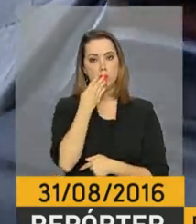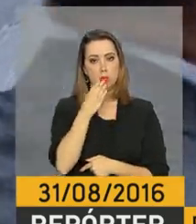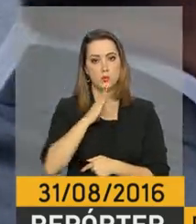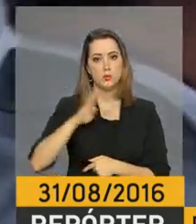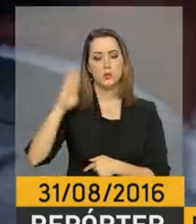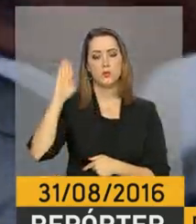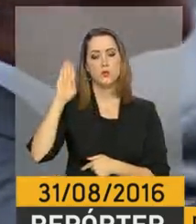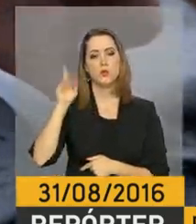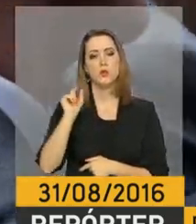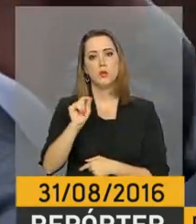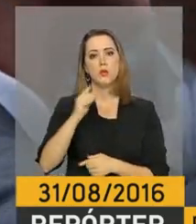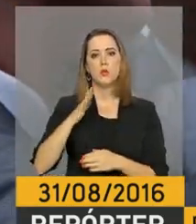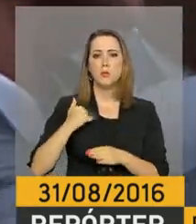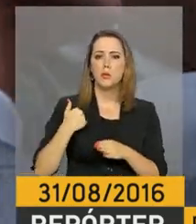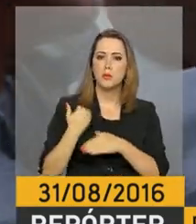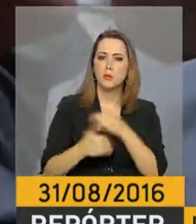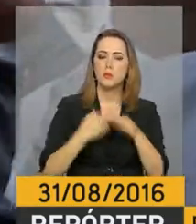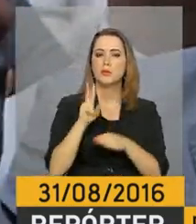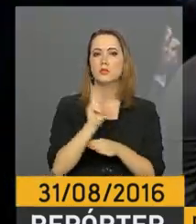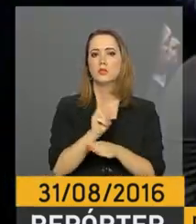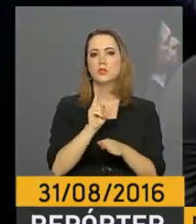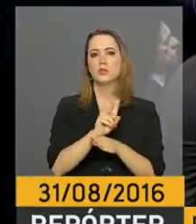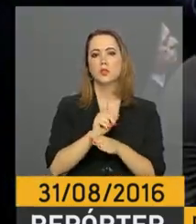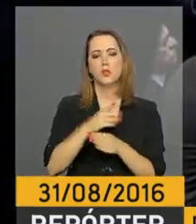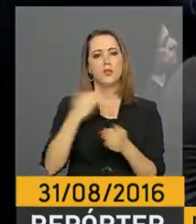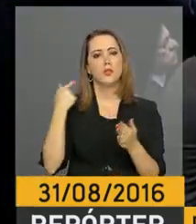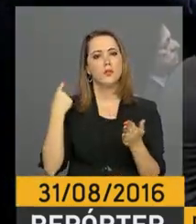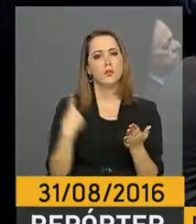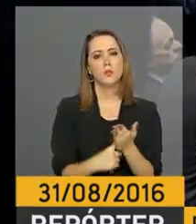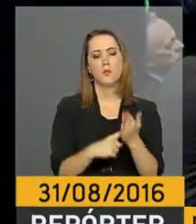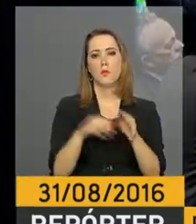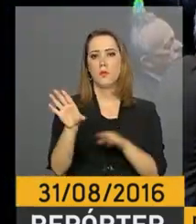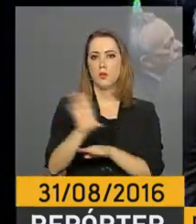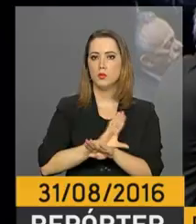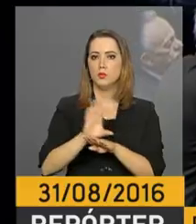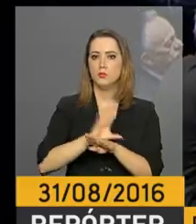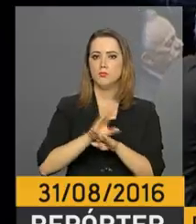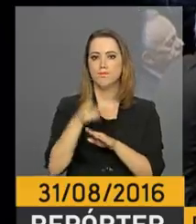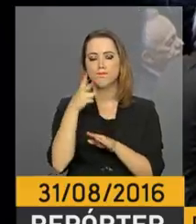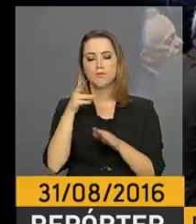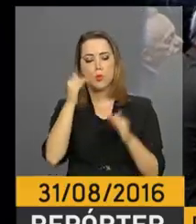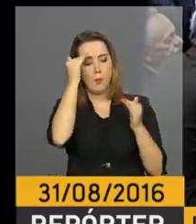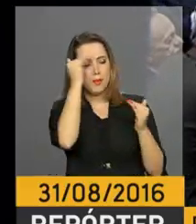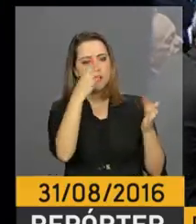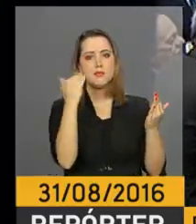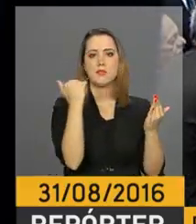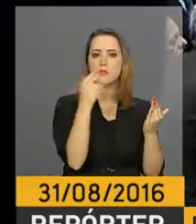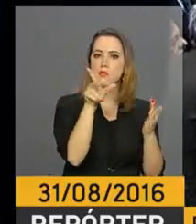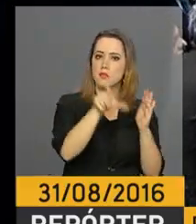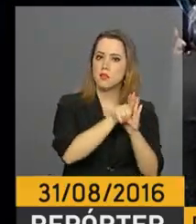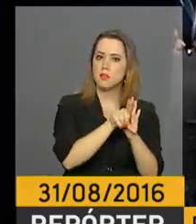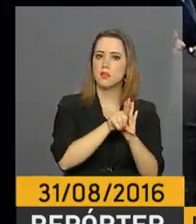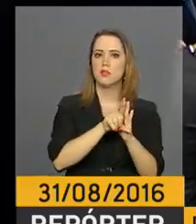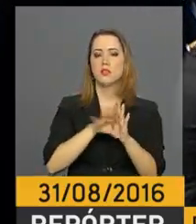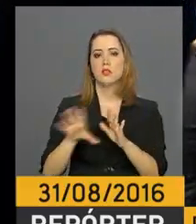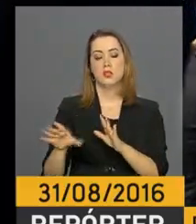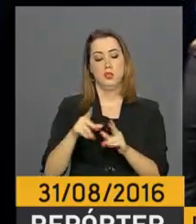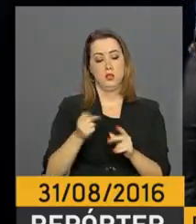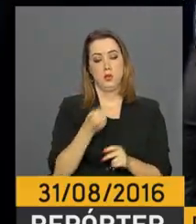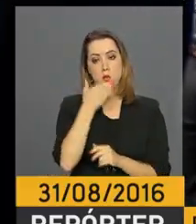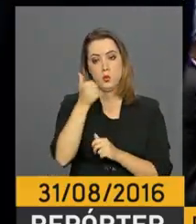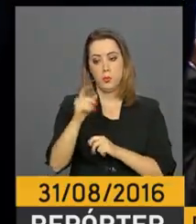a Constituição, além de observar as leis, promover o bem geral do povo brasileiro, sustentar a união,